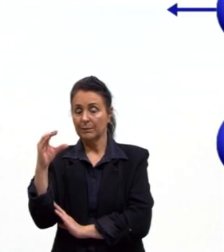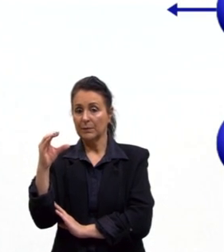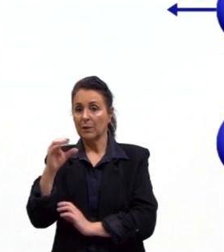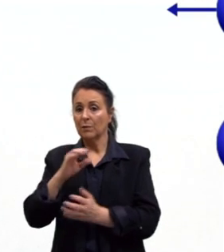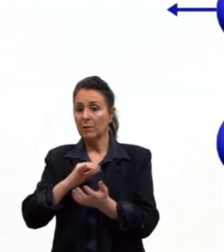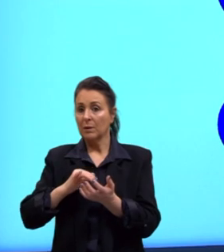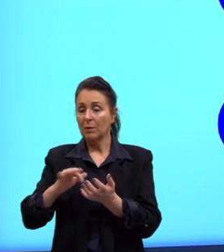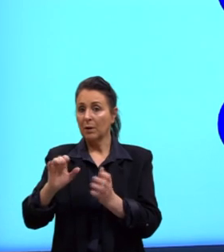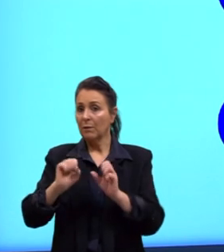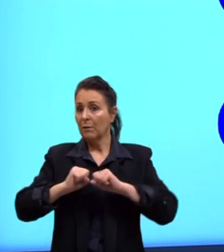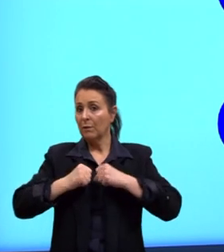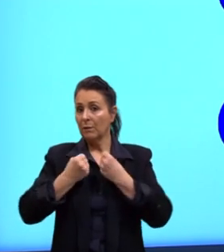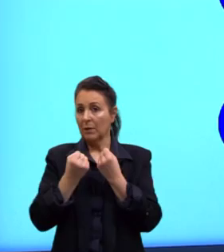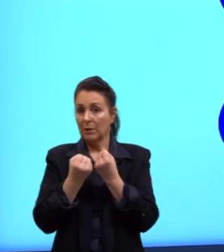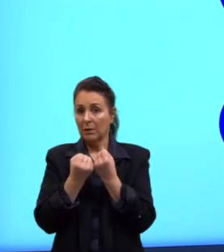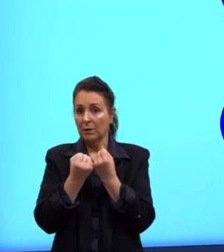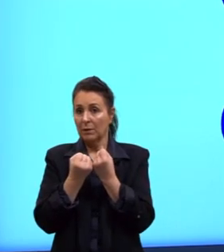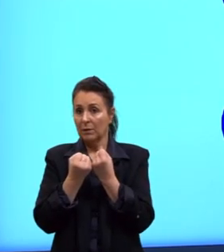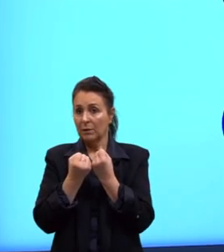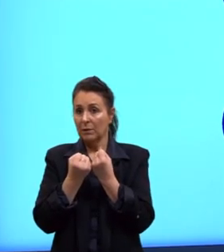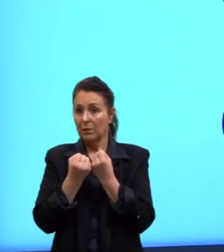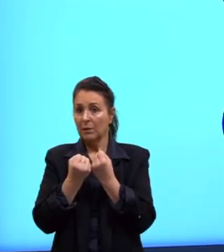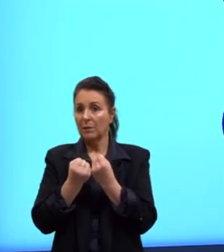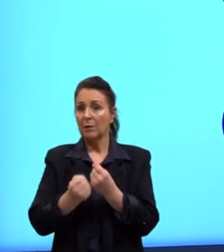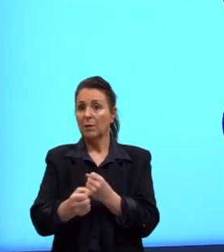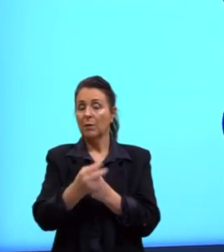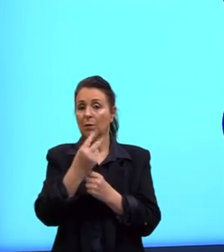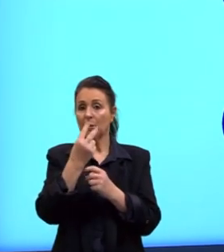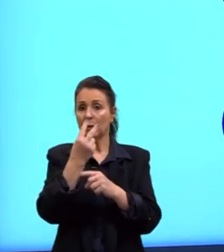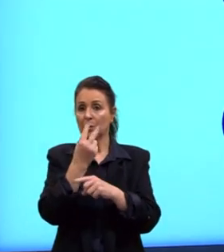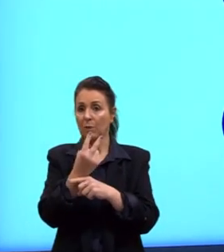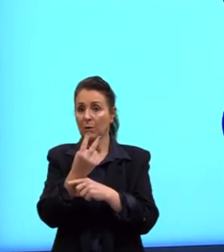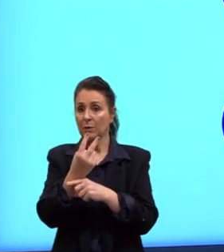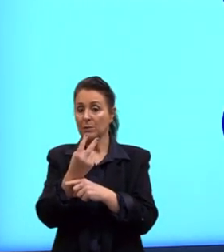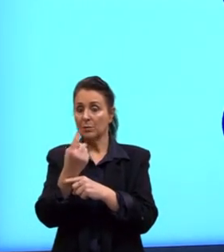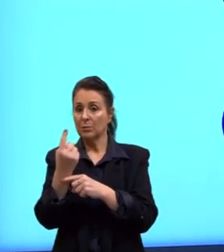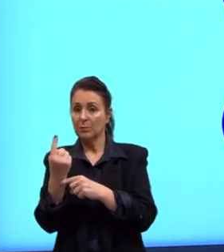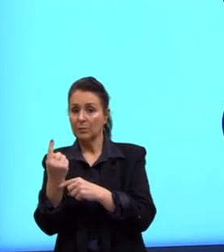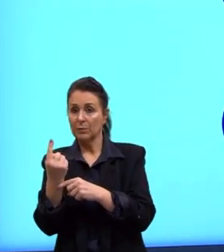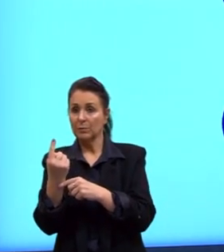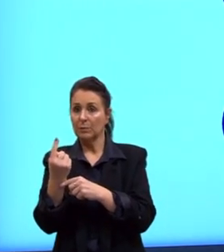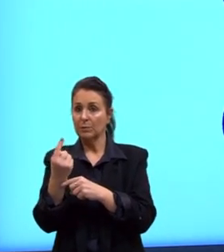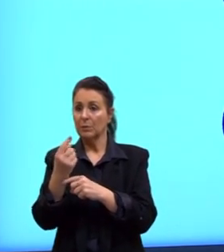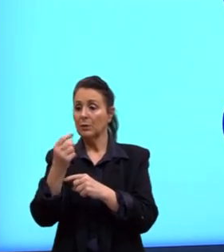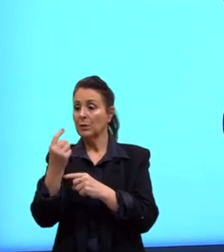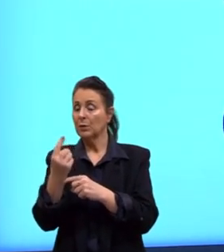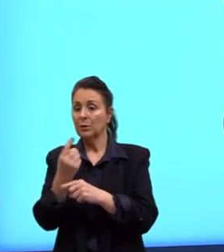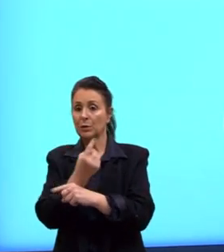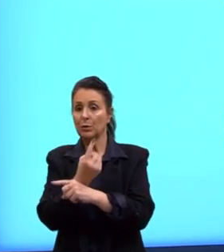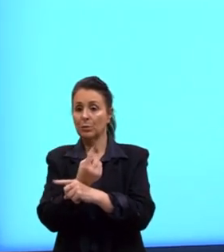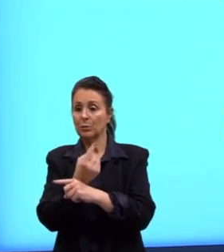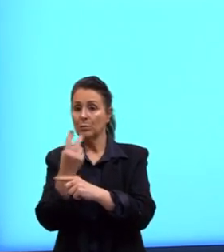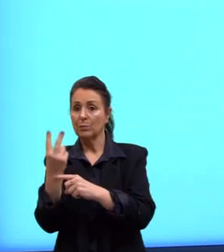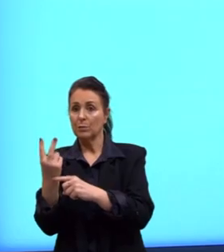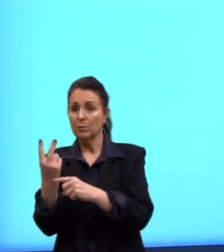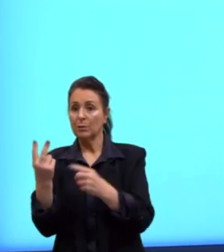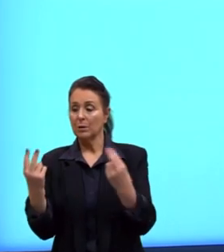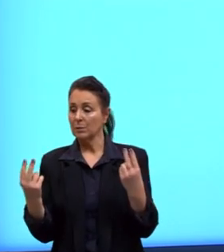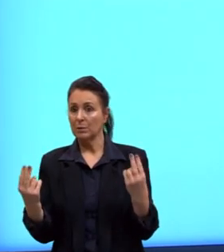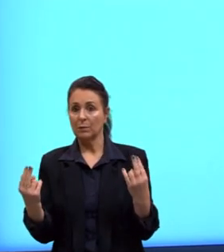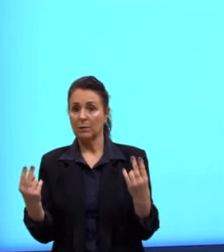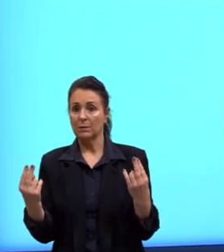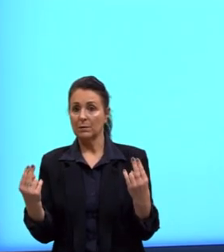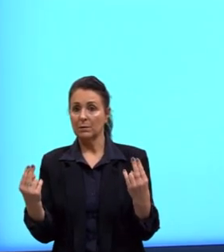calcular a força que dois faço Abril o tanto a força que um faz sobre dois porque elas são iguais